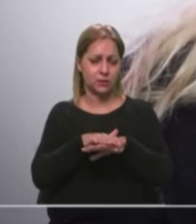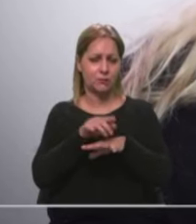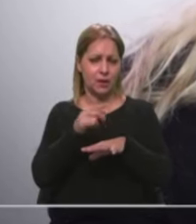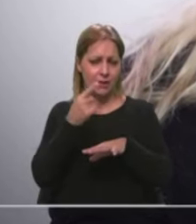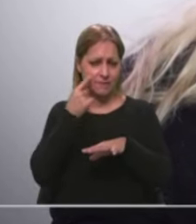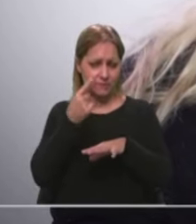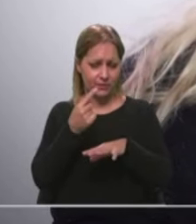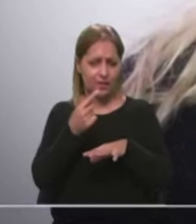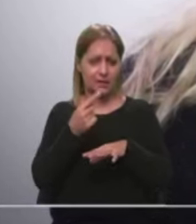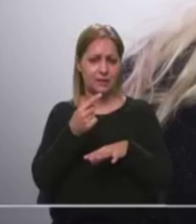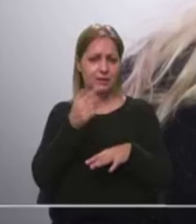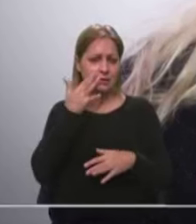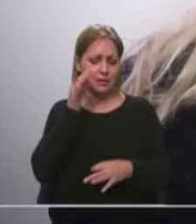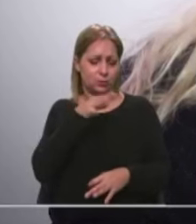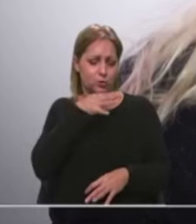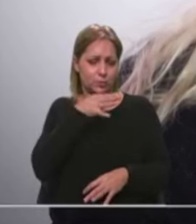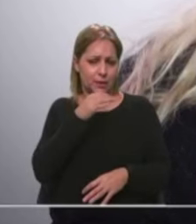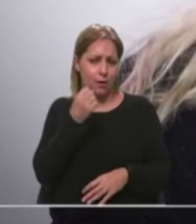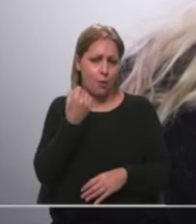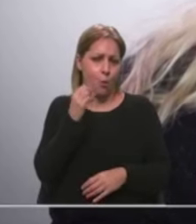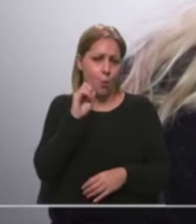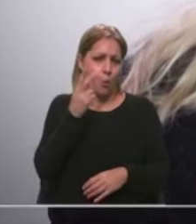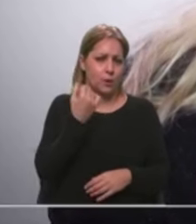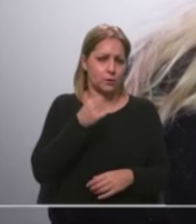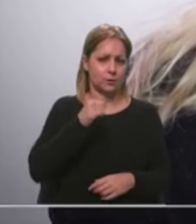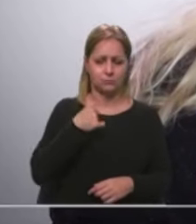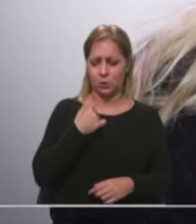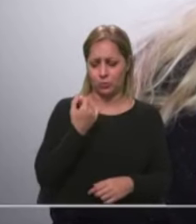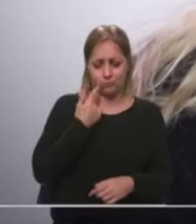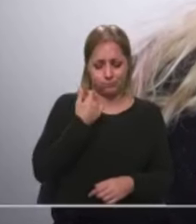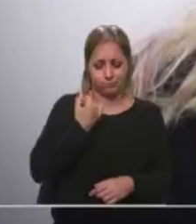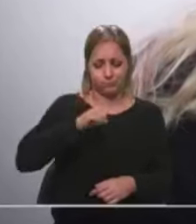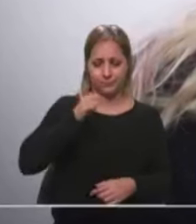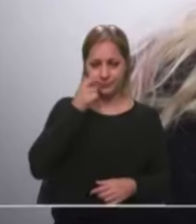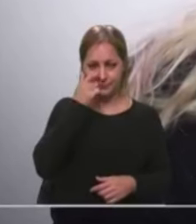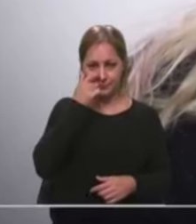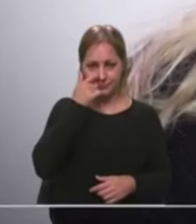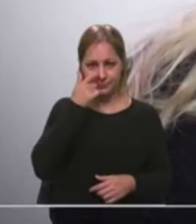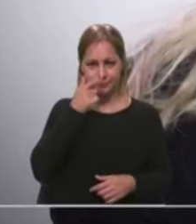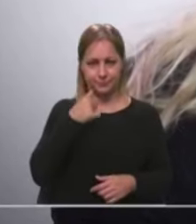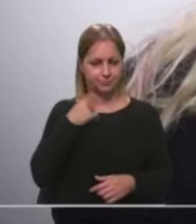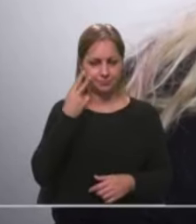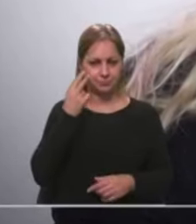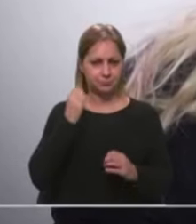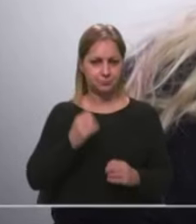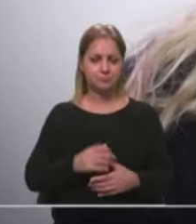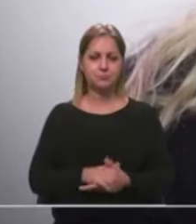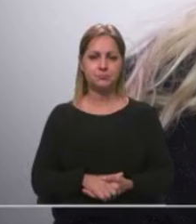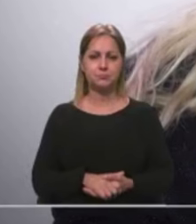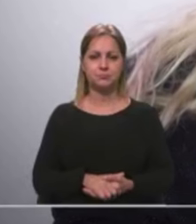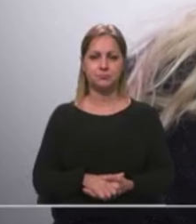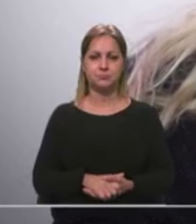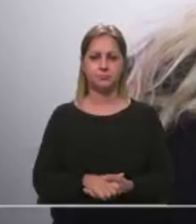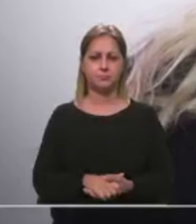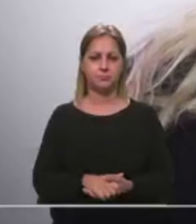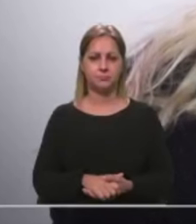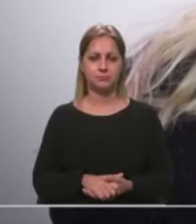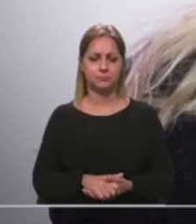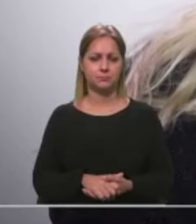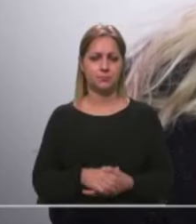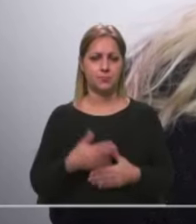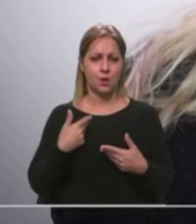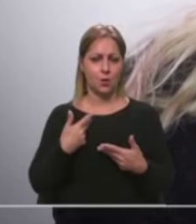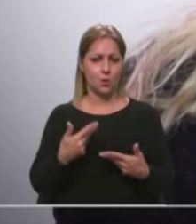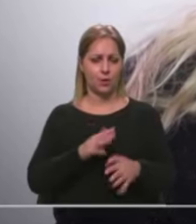tentam justificar ou ignoram eu ignoro eu não vejo Eu agora